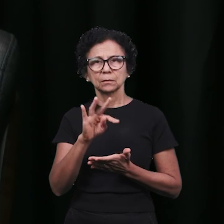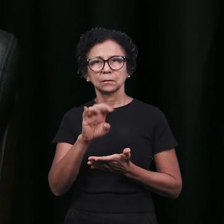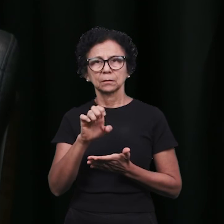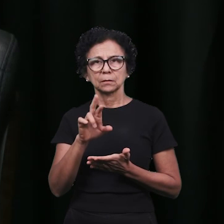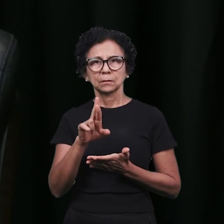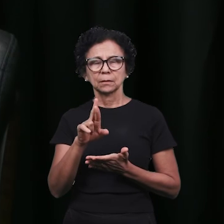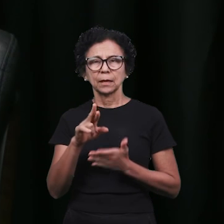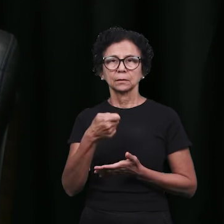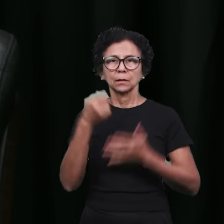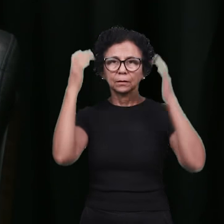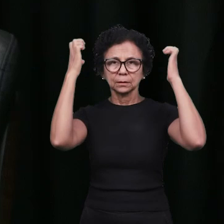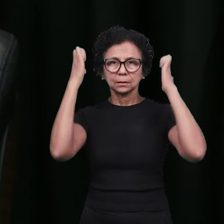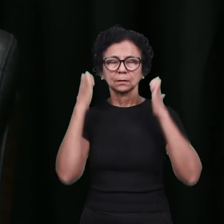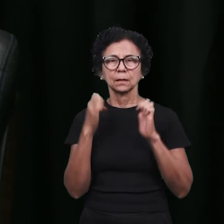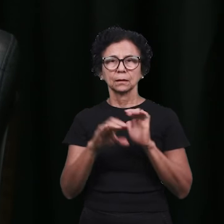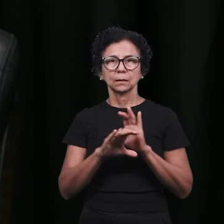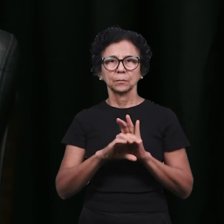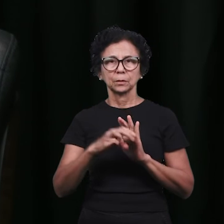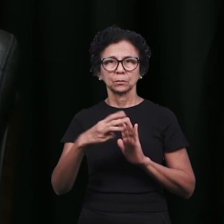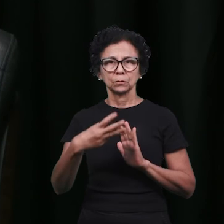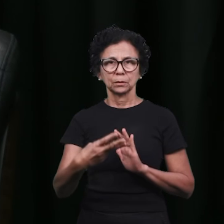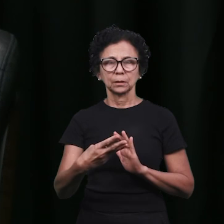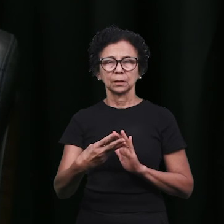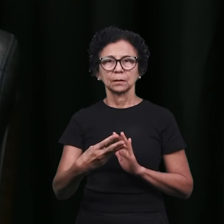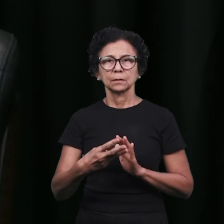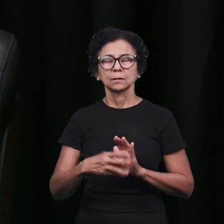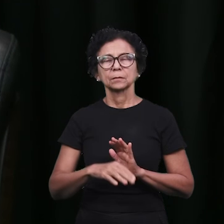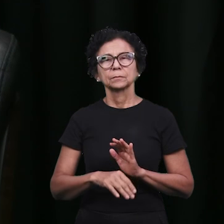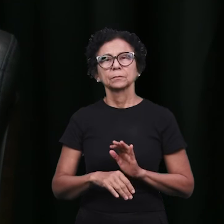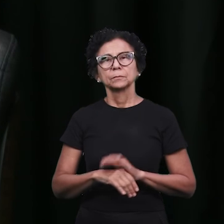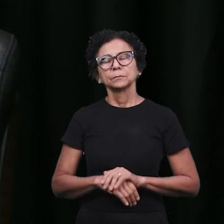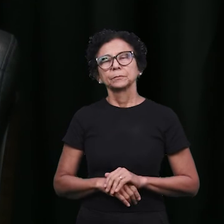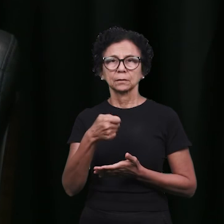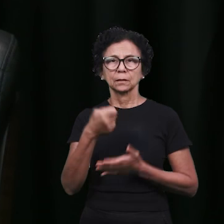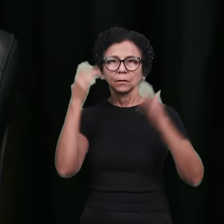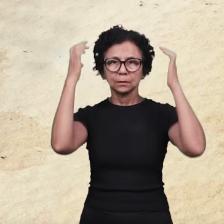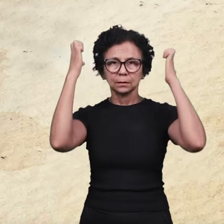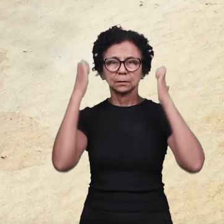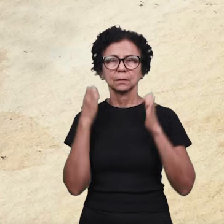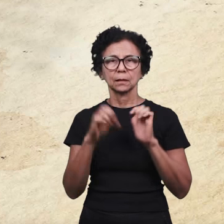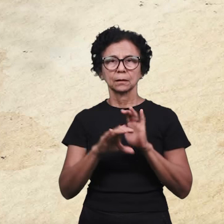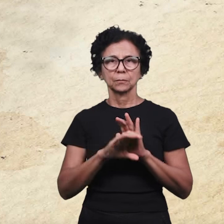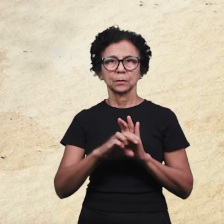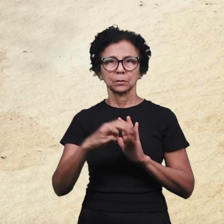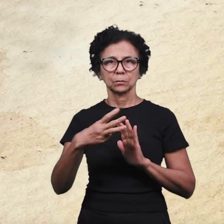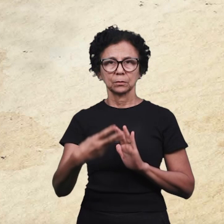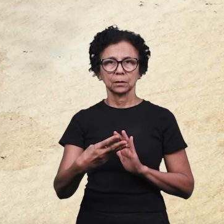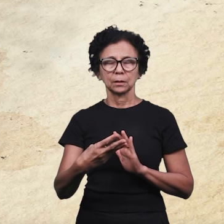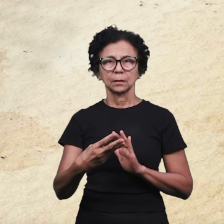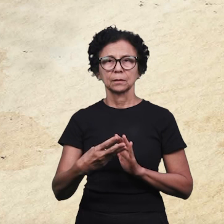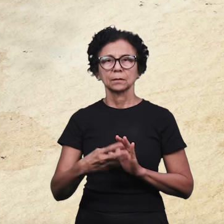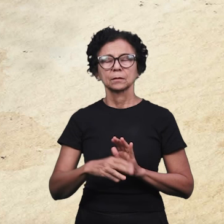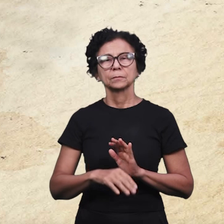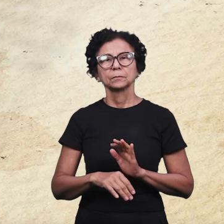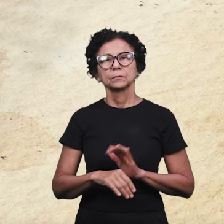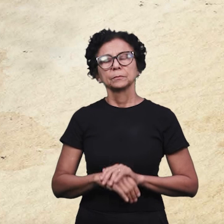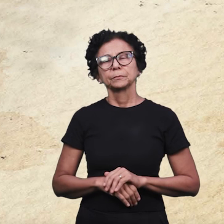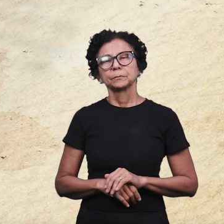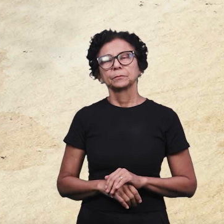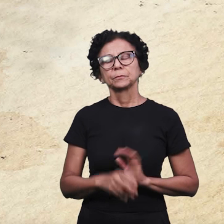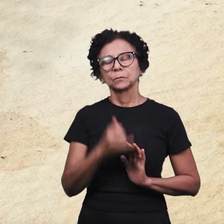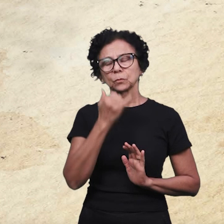Velho Testamento, livro de Esté, capítulo 3, que diz assim, Esté 7, versículo